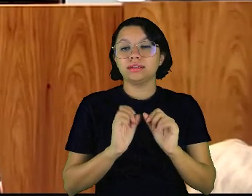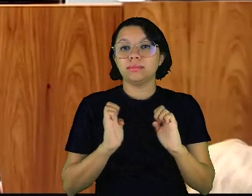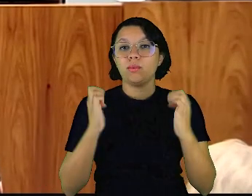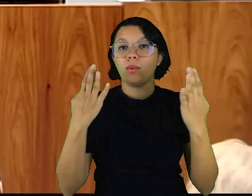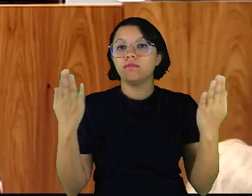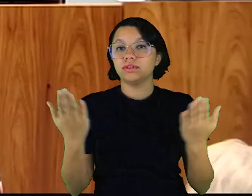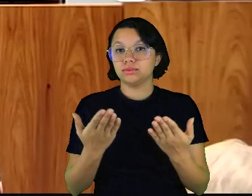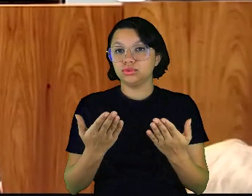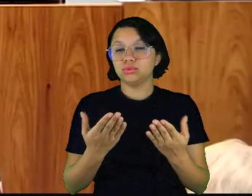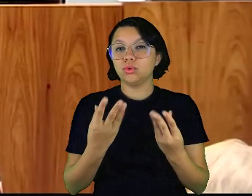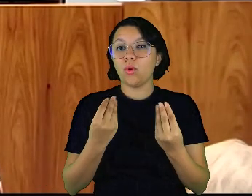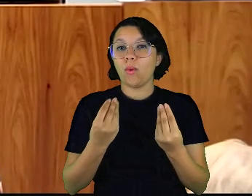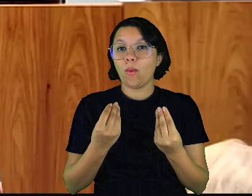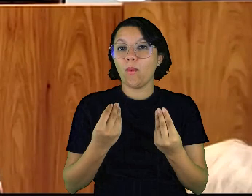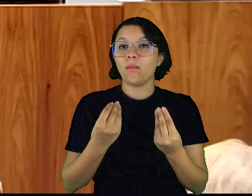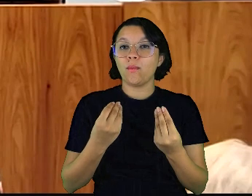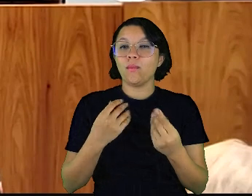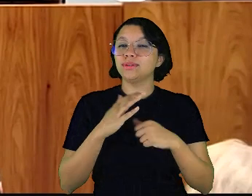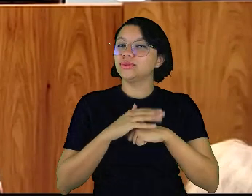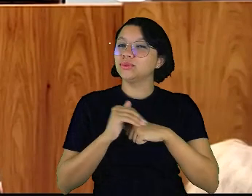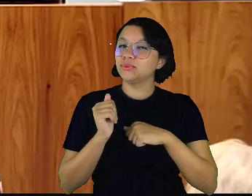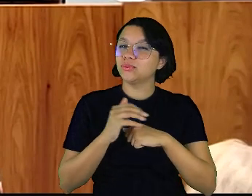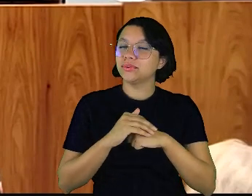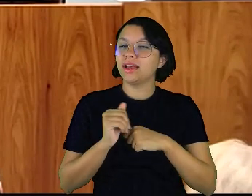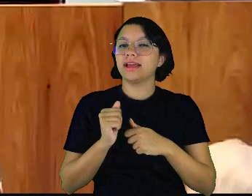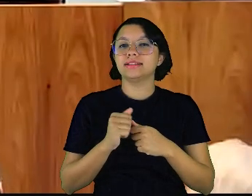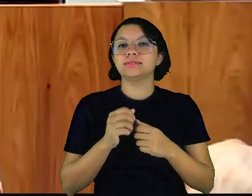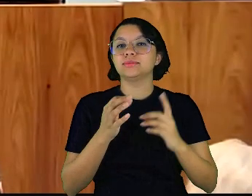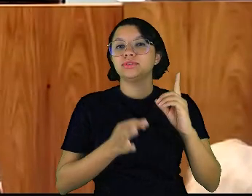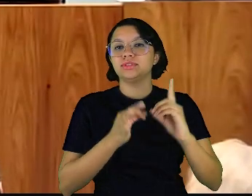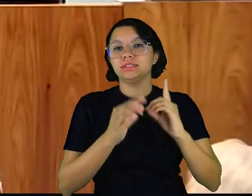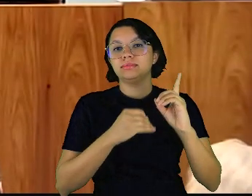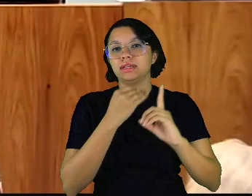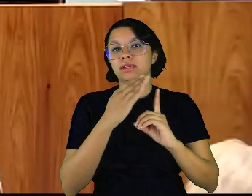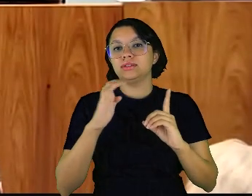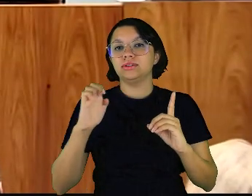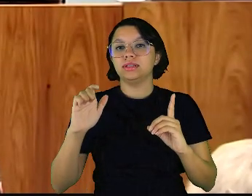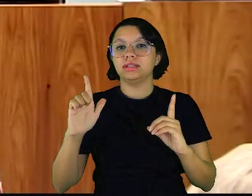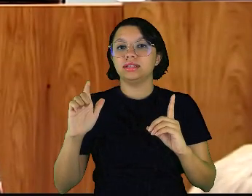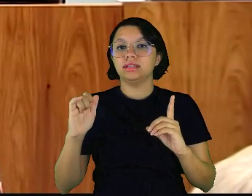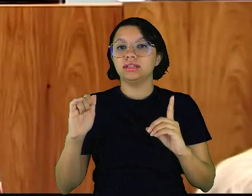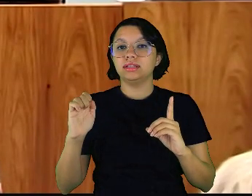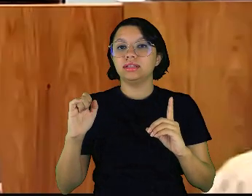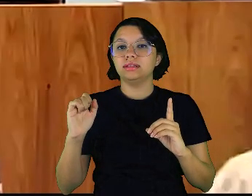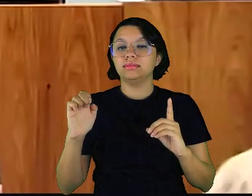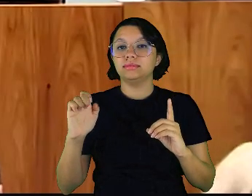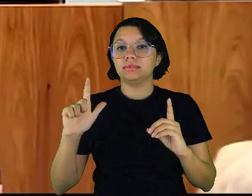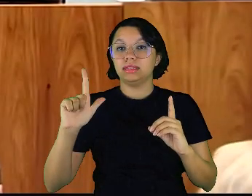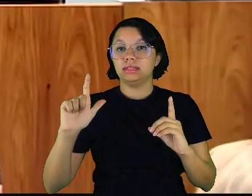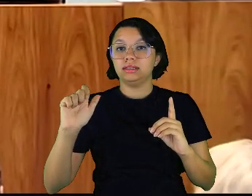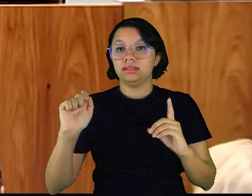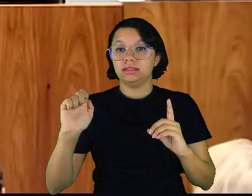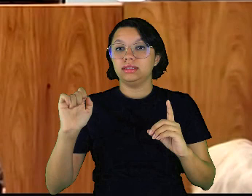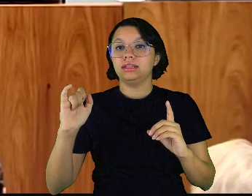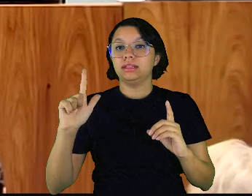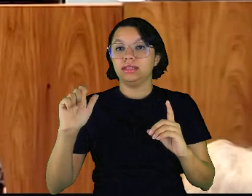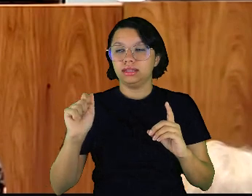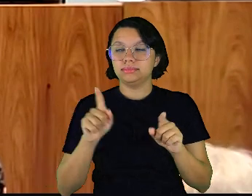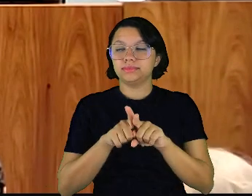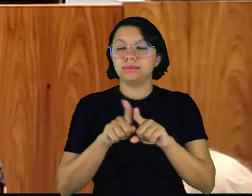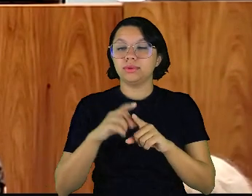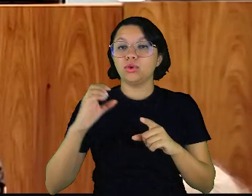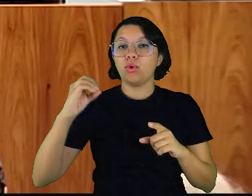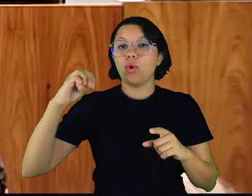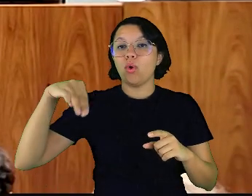o evento de hoje, com muito esmero pela desembargadora Leila e também pelo doutor Homero, aqui